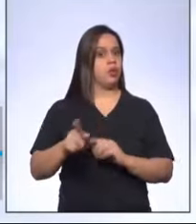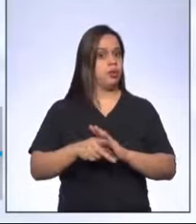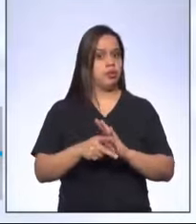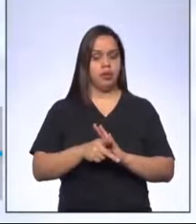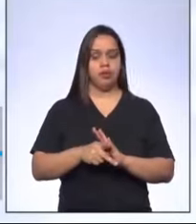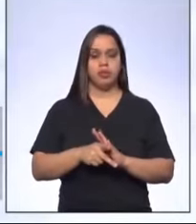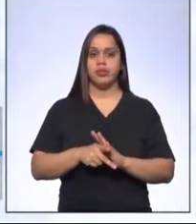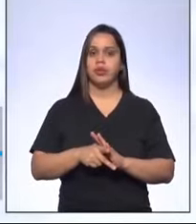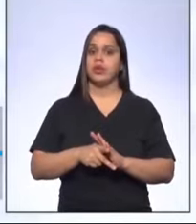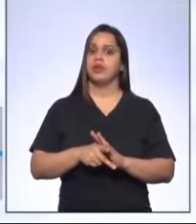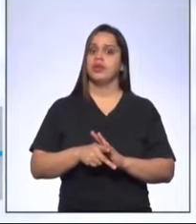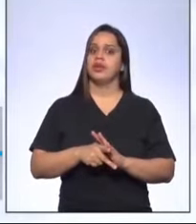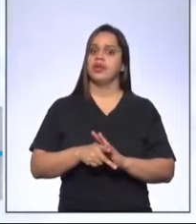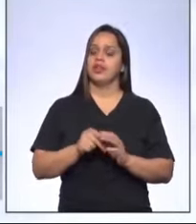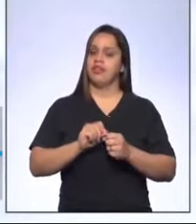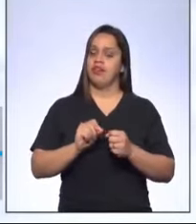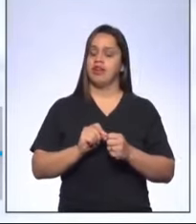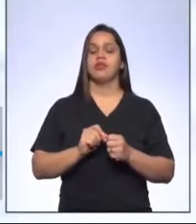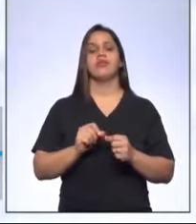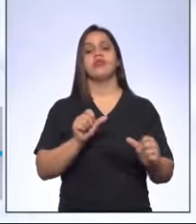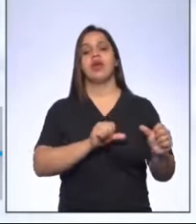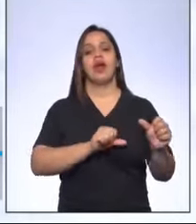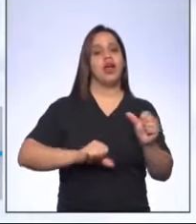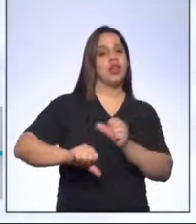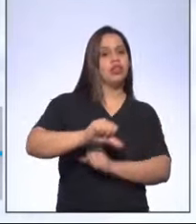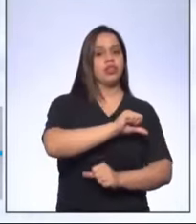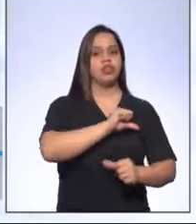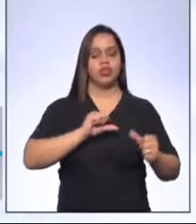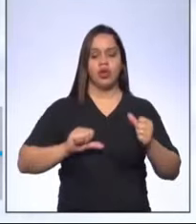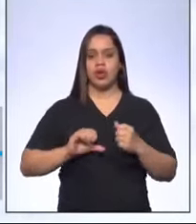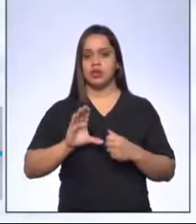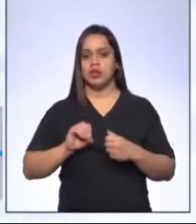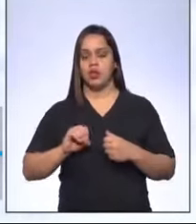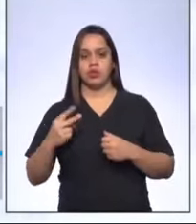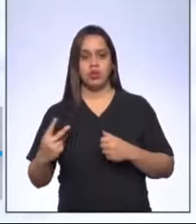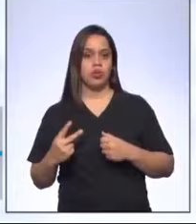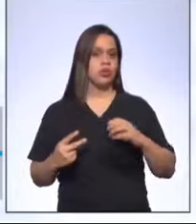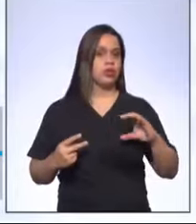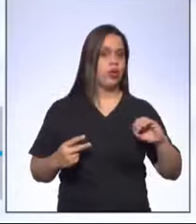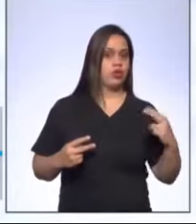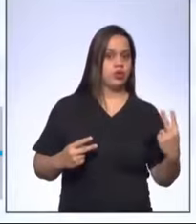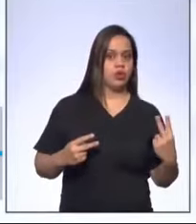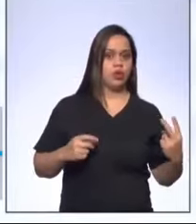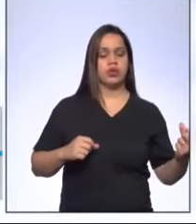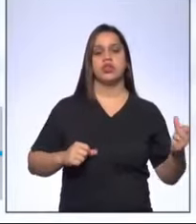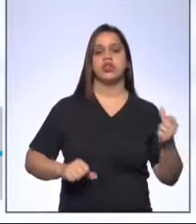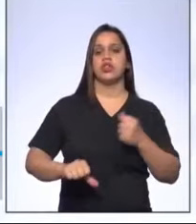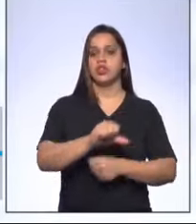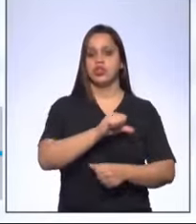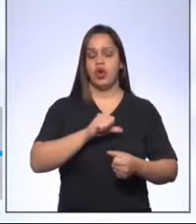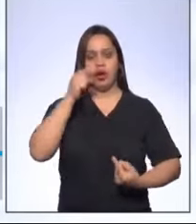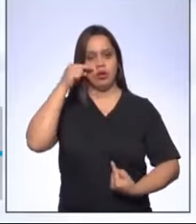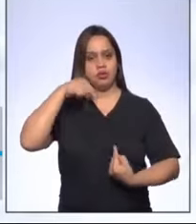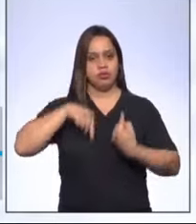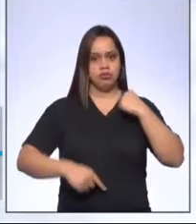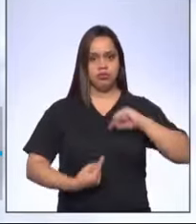tá bom? A bronquite, ela é uma doença, né, uma patologia que pode ser tratada, tá bom? Aí